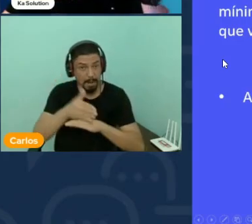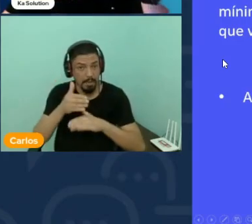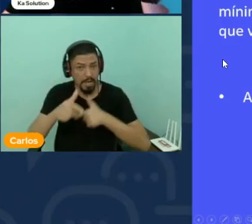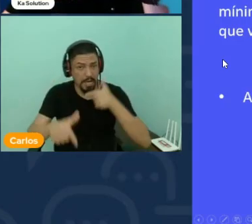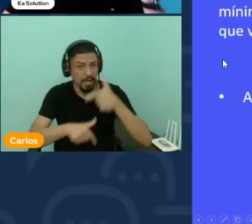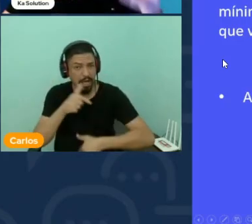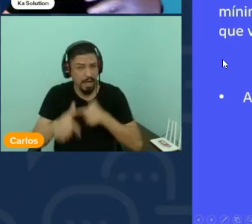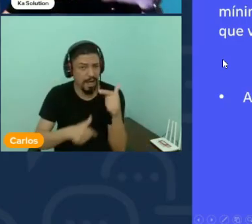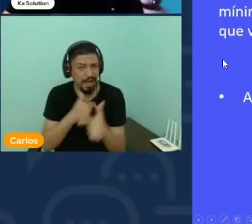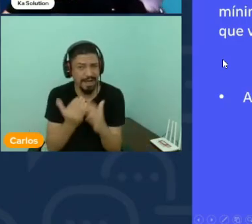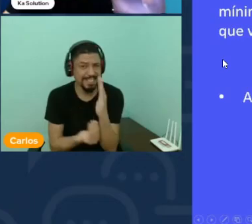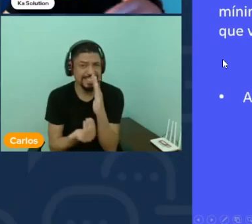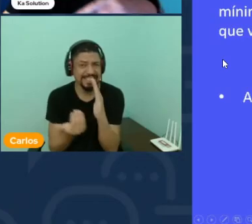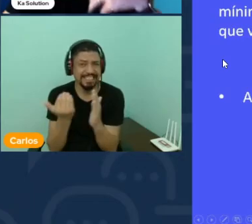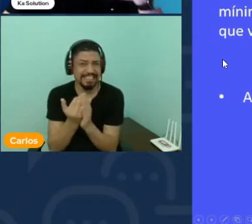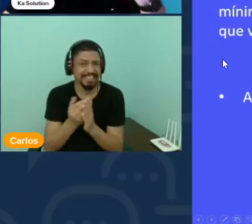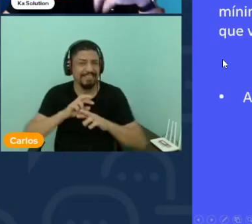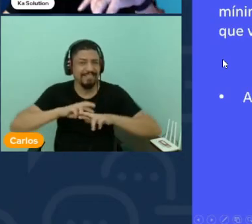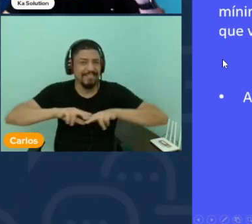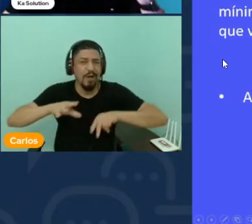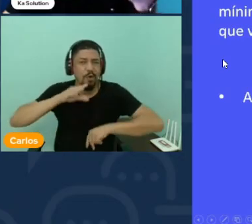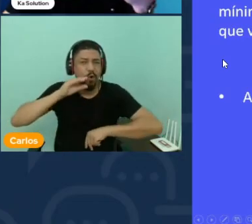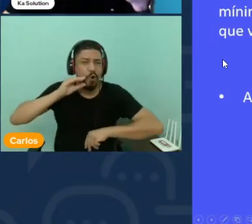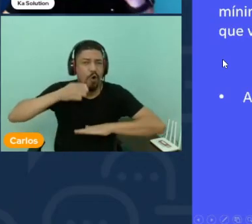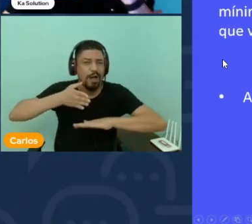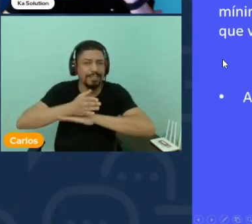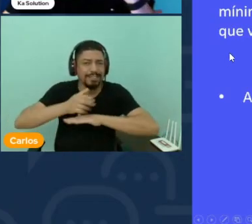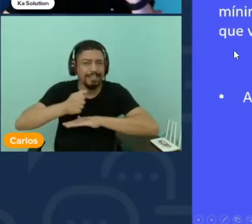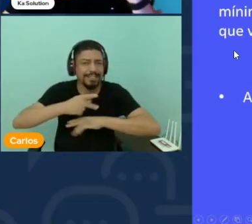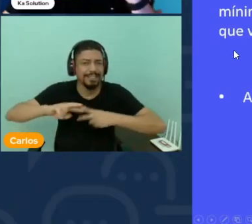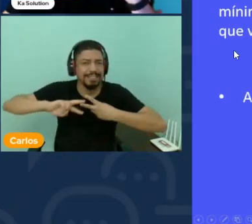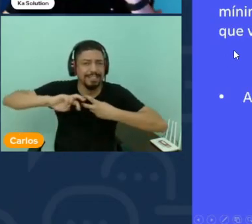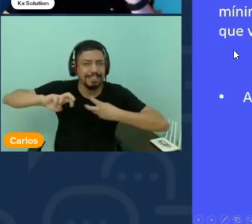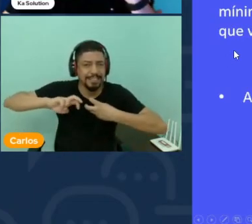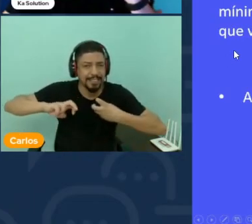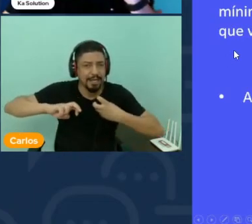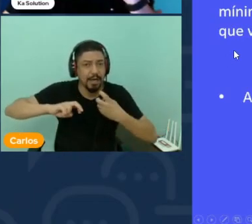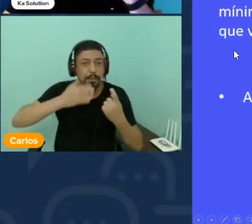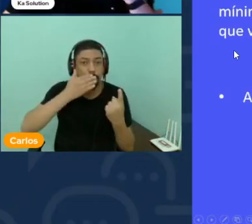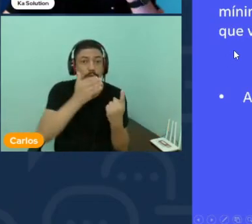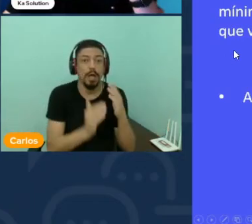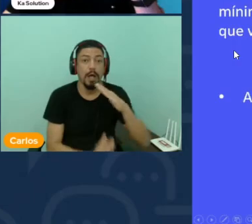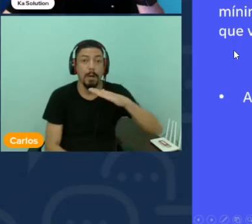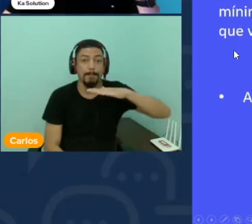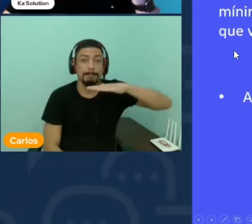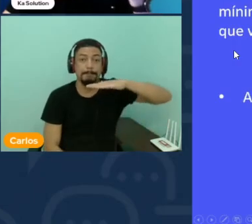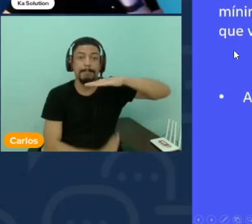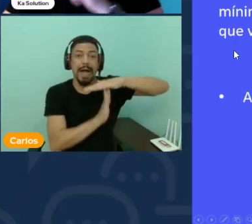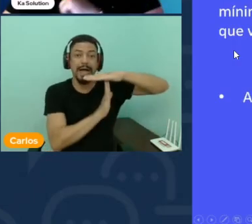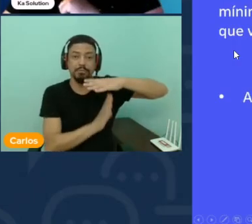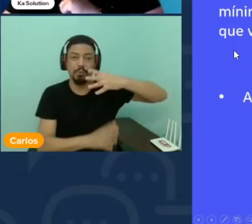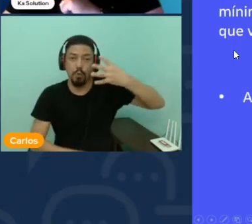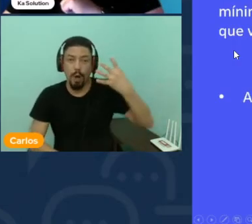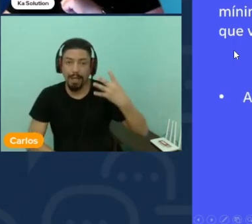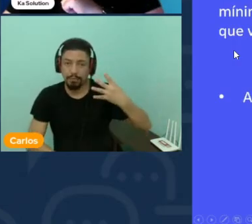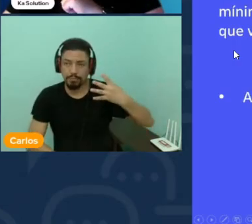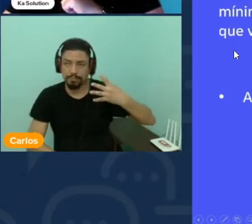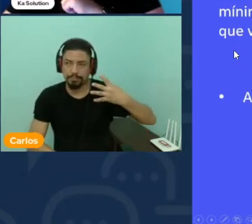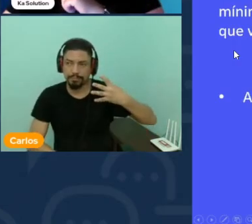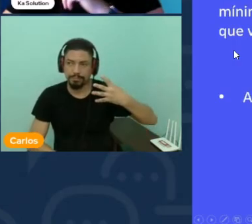tenho ali muitos funcionários acessando a minha aplicação, você aumente até 4 no